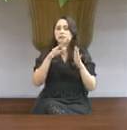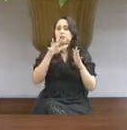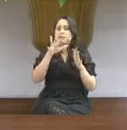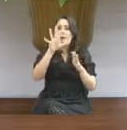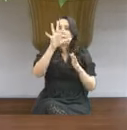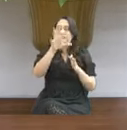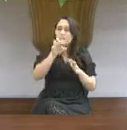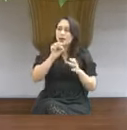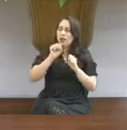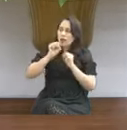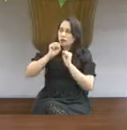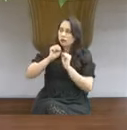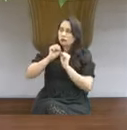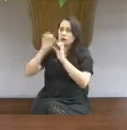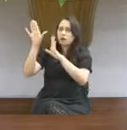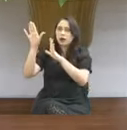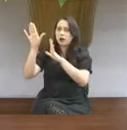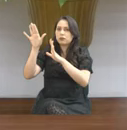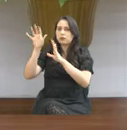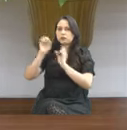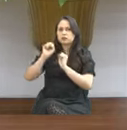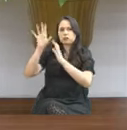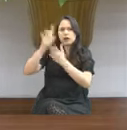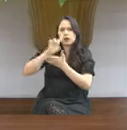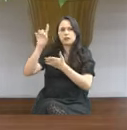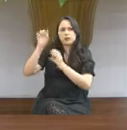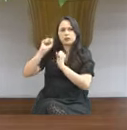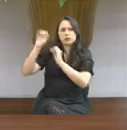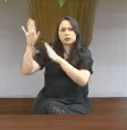jogar em outra pessoa.